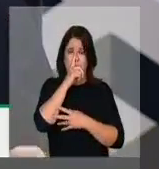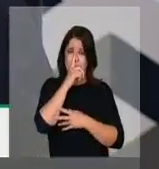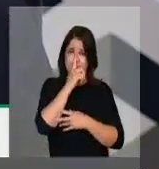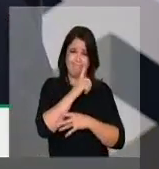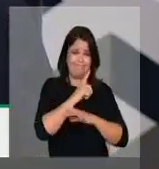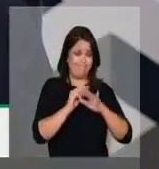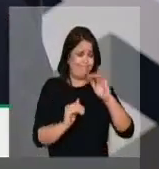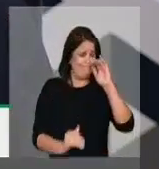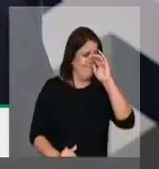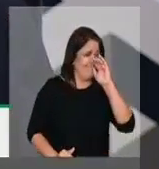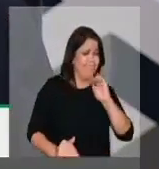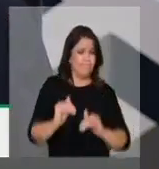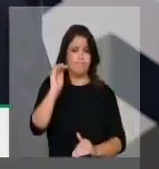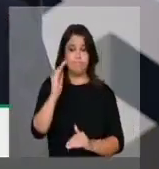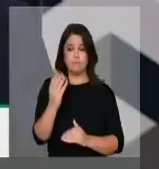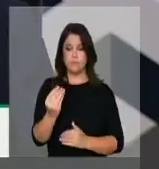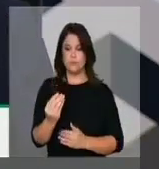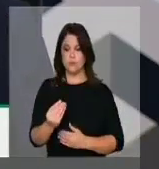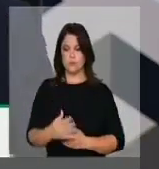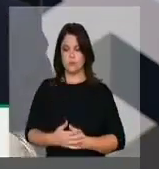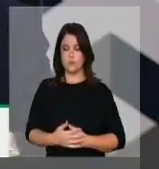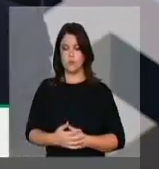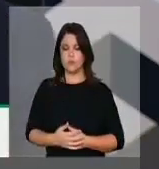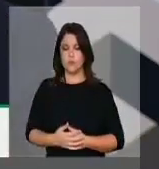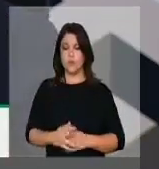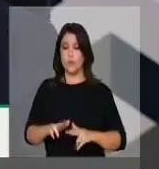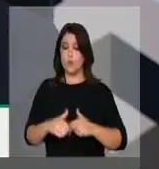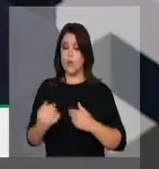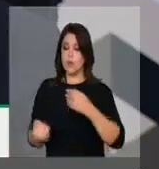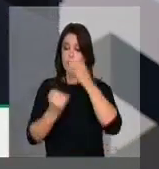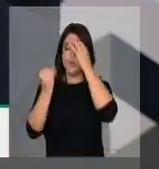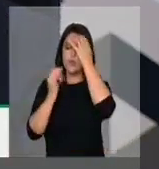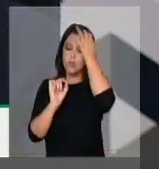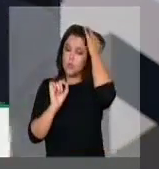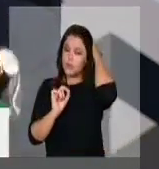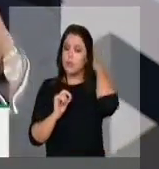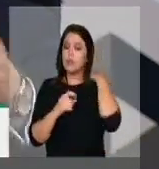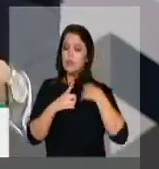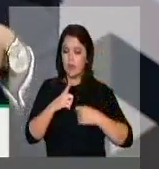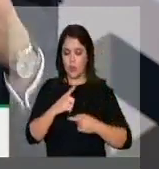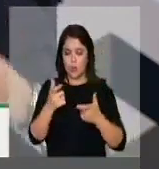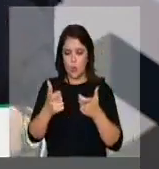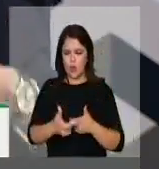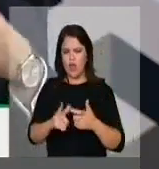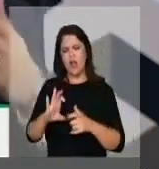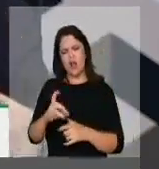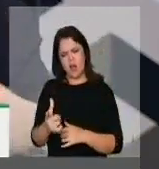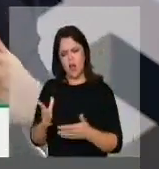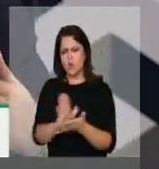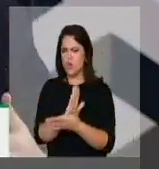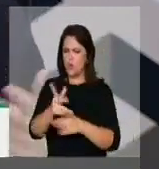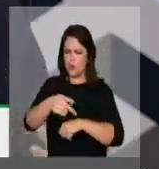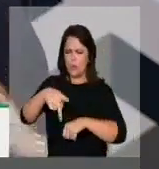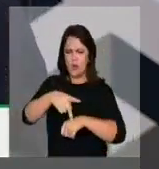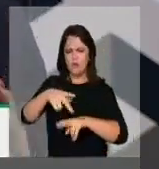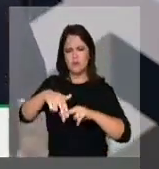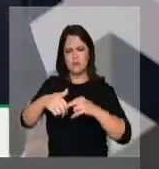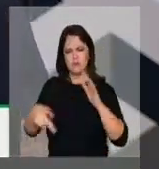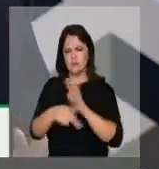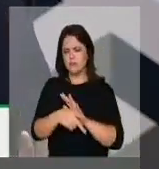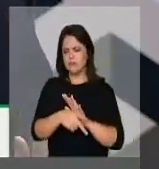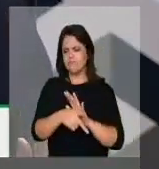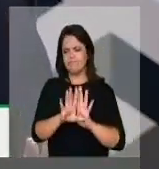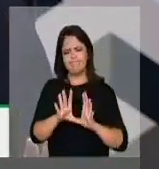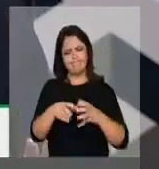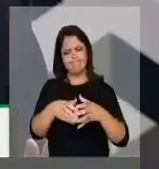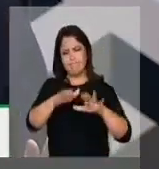ruptura do tecido social. Então é fundamental que haja um órgão. Lógico, há países que, por questões sociológicas,